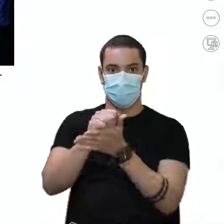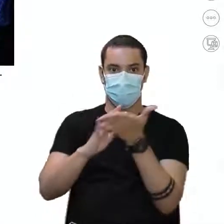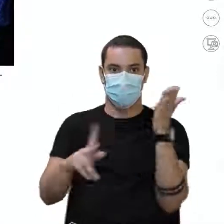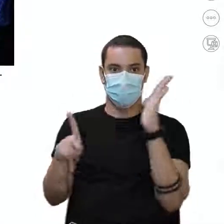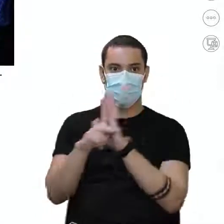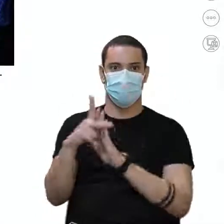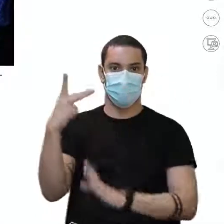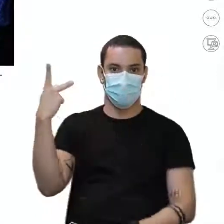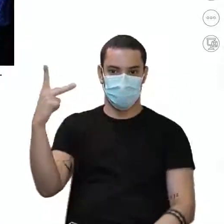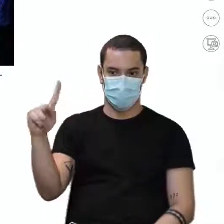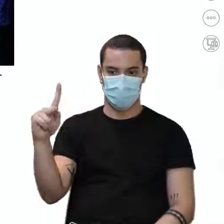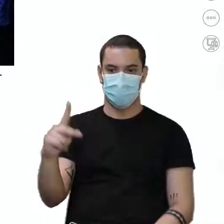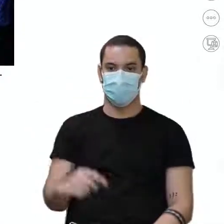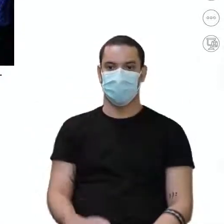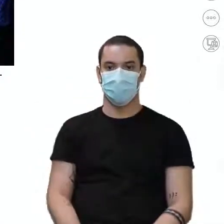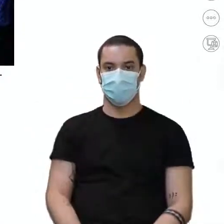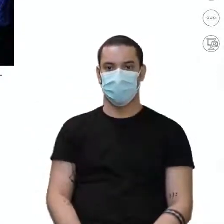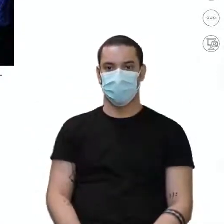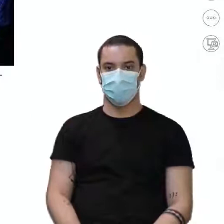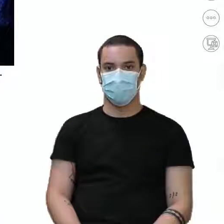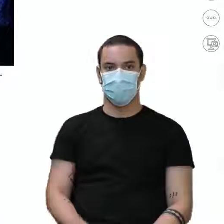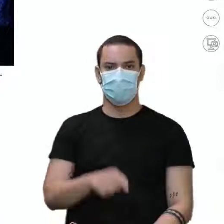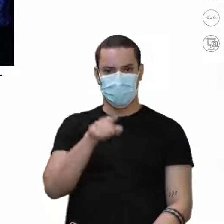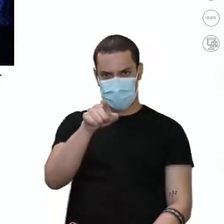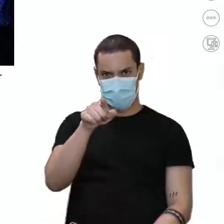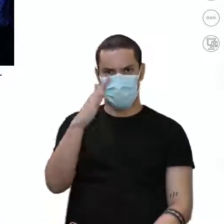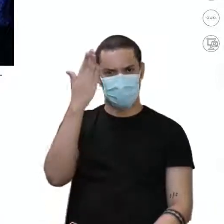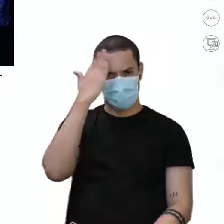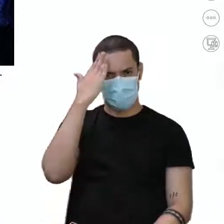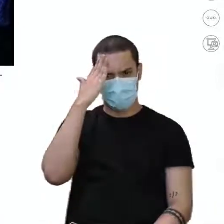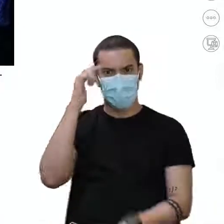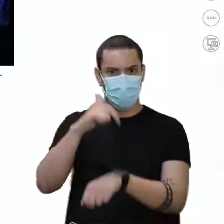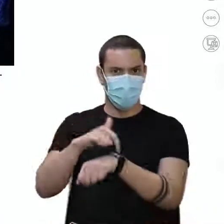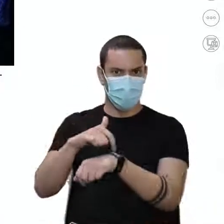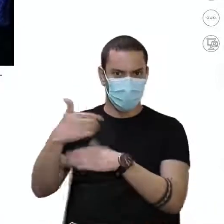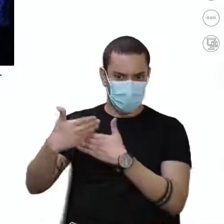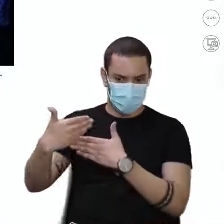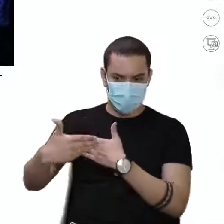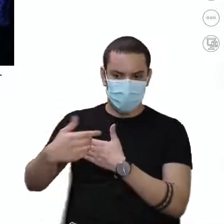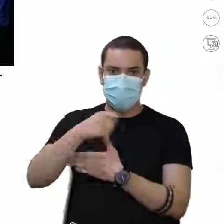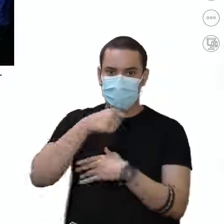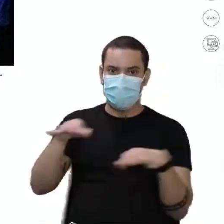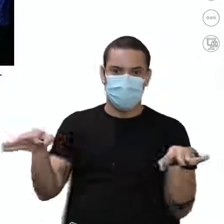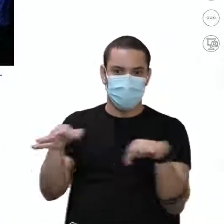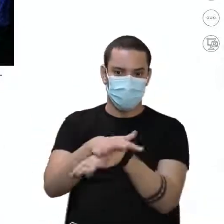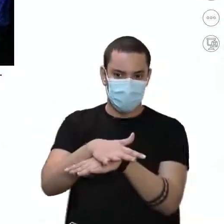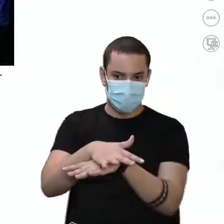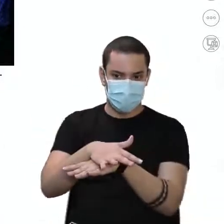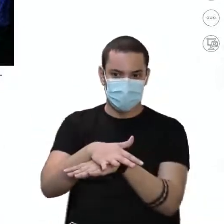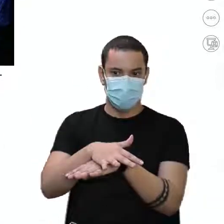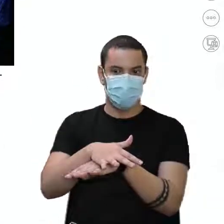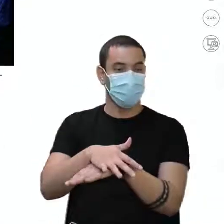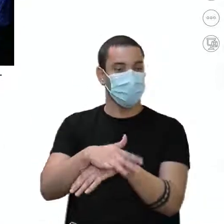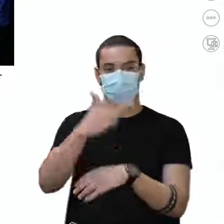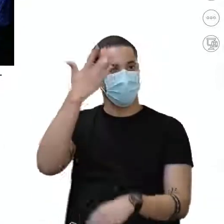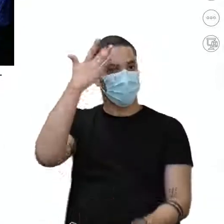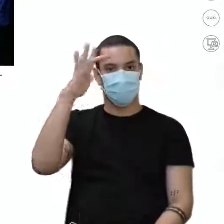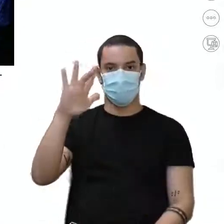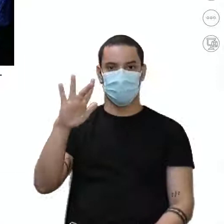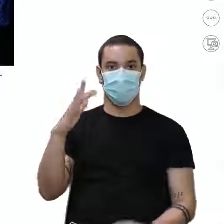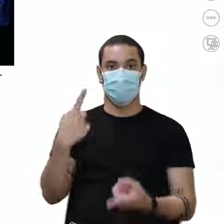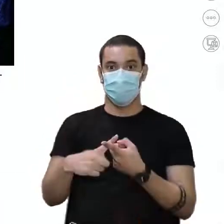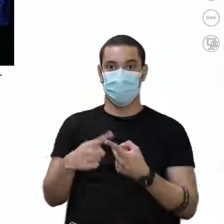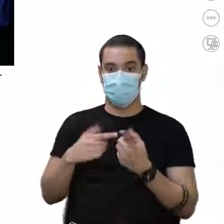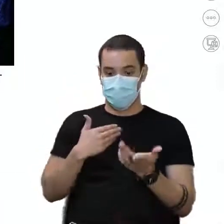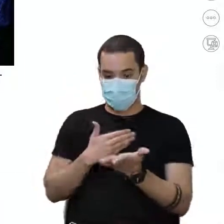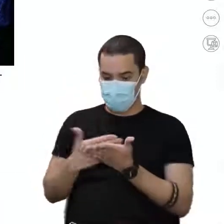to know how long? Você quer saber por quanto tempo ele está fazendo essa atividade que começou em algum